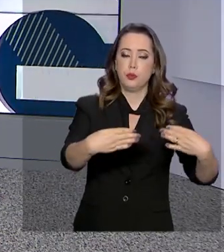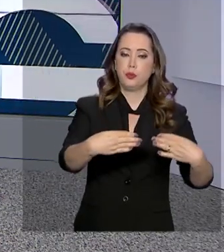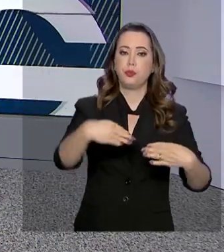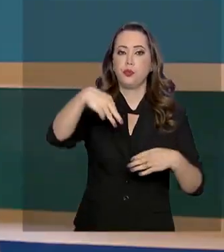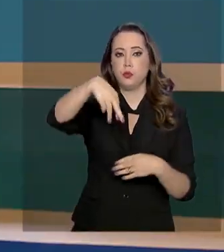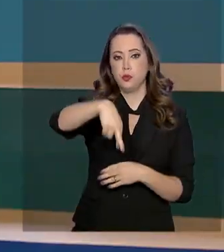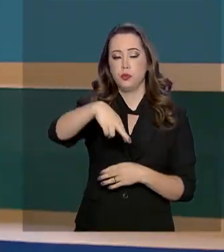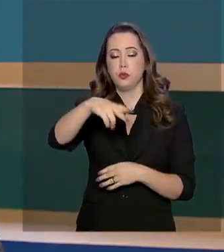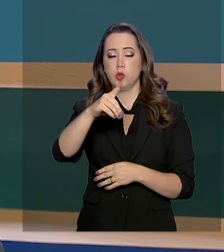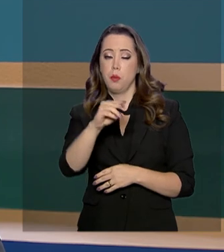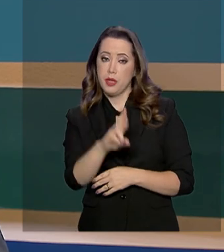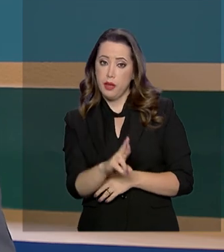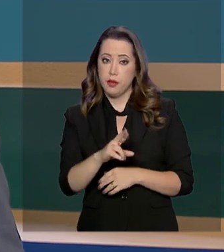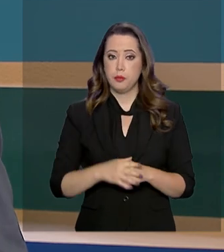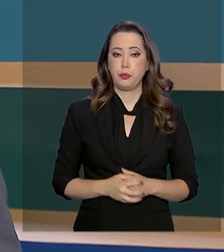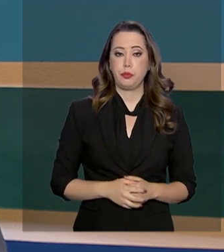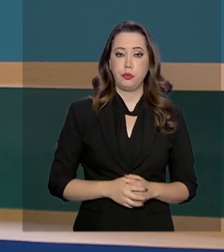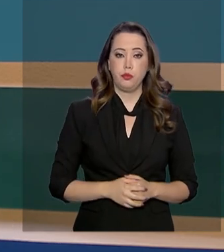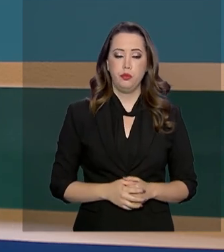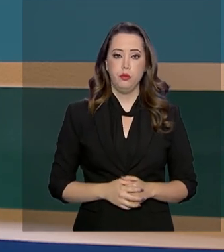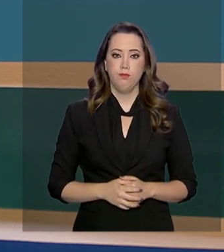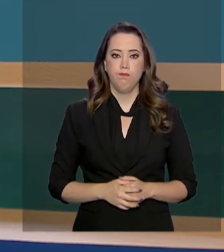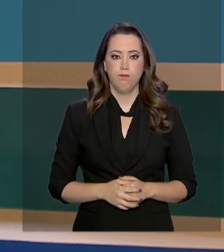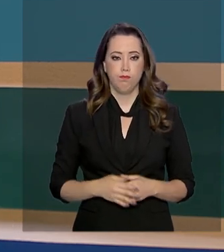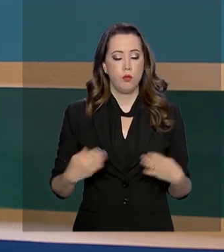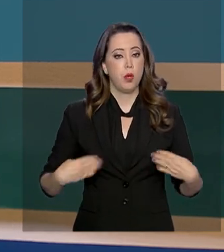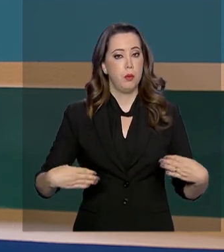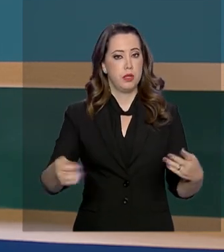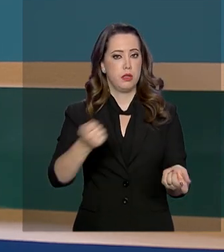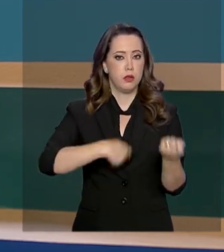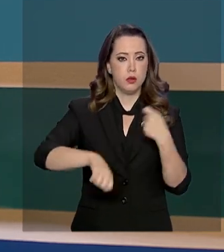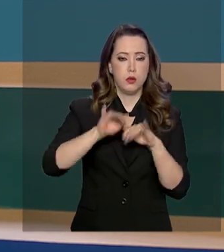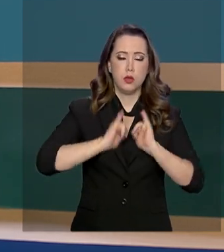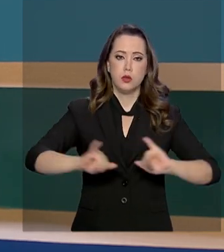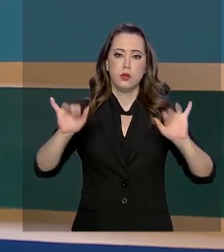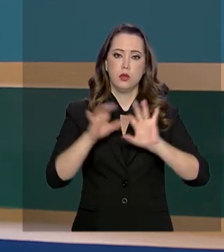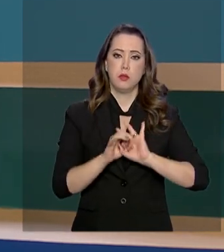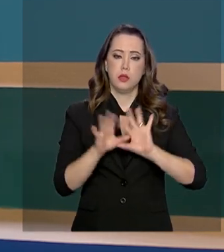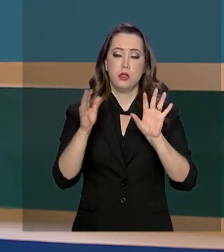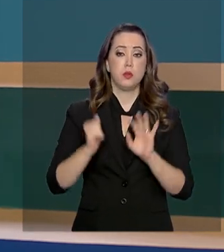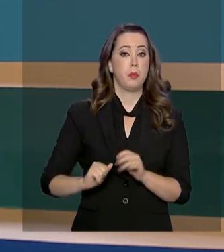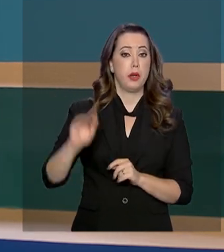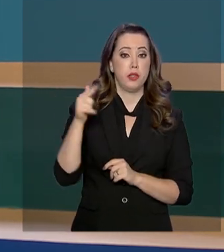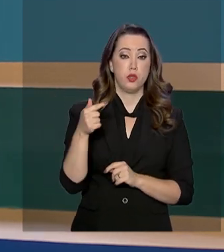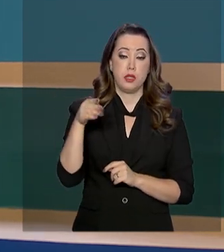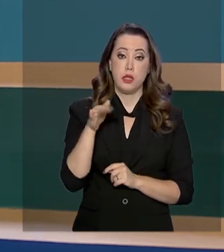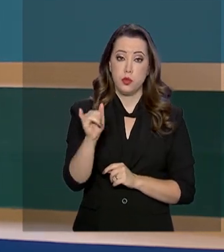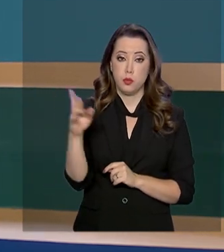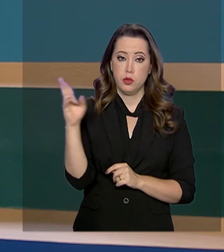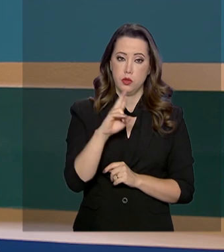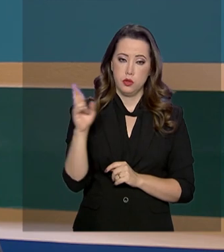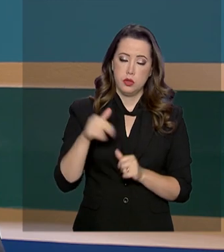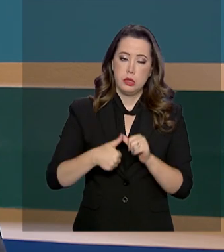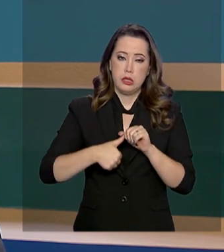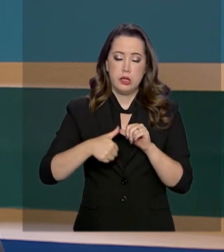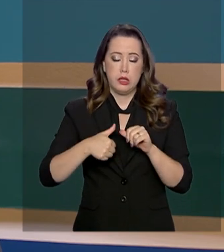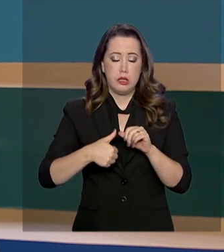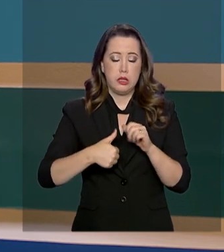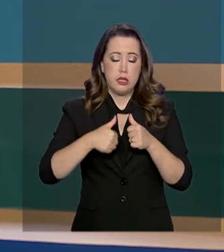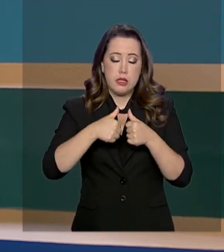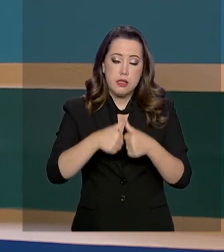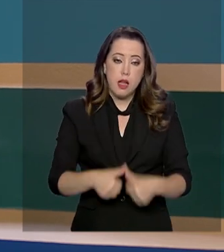E o Ministério da Economia anunciou a liberação de mais de 7 bilhões de reais que estavam temporariamente